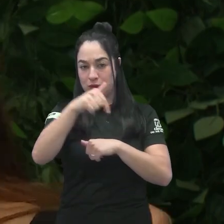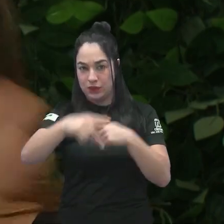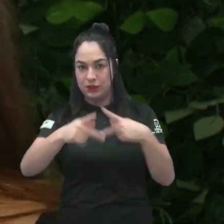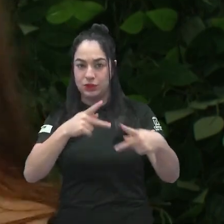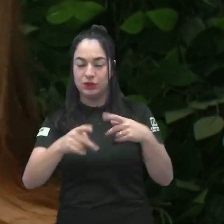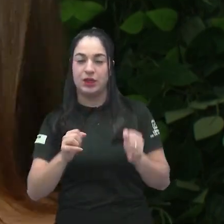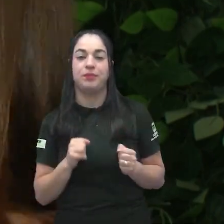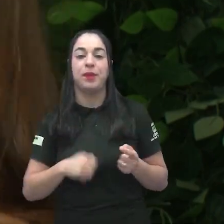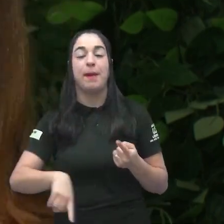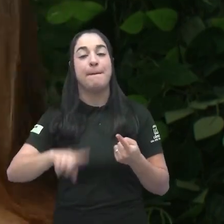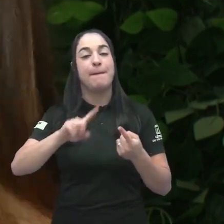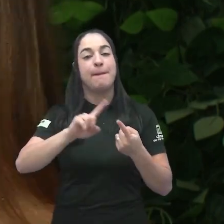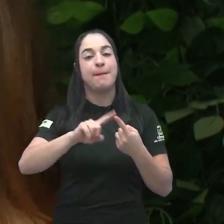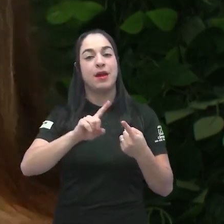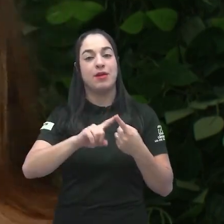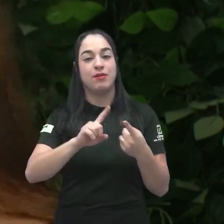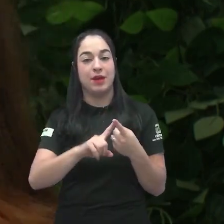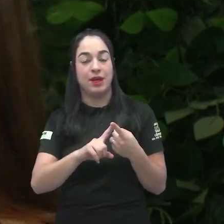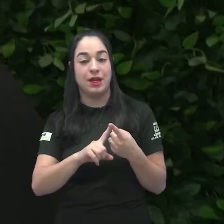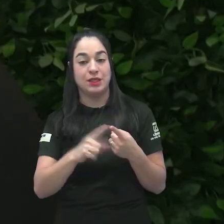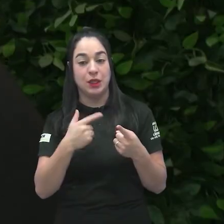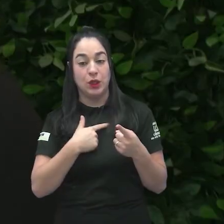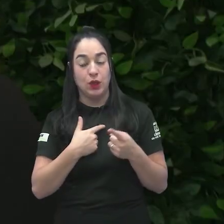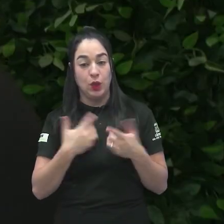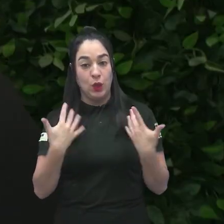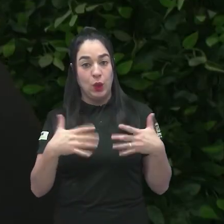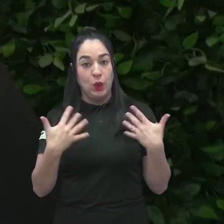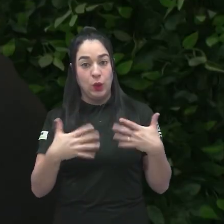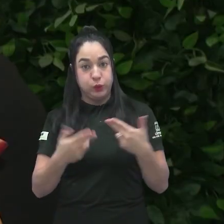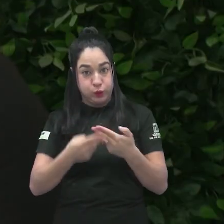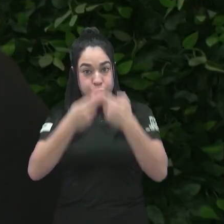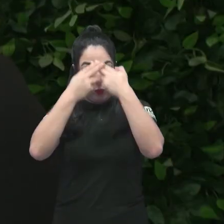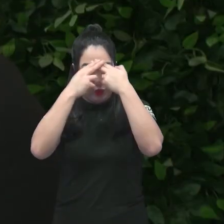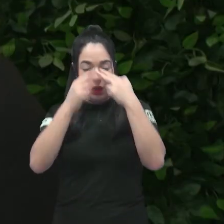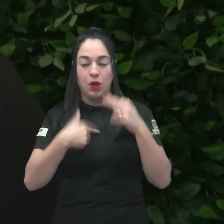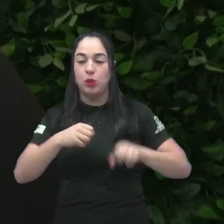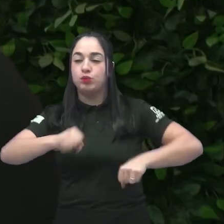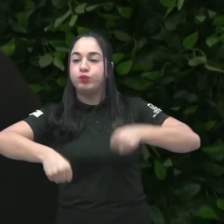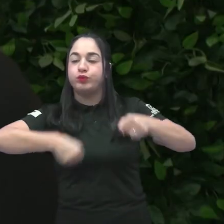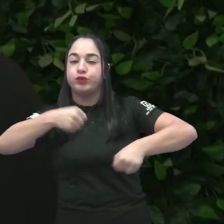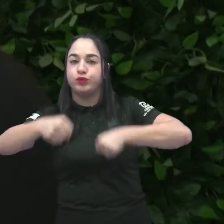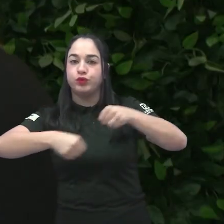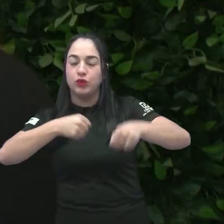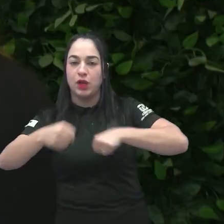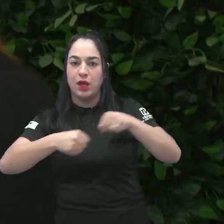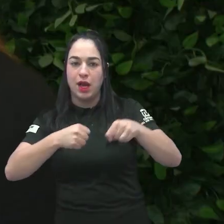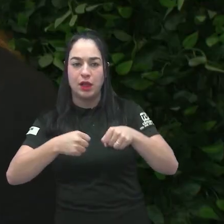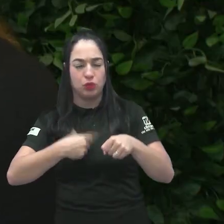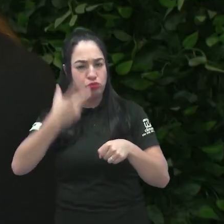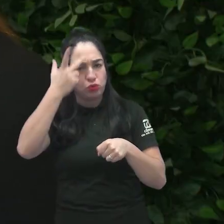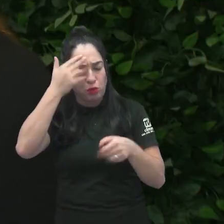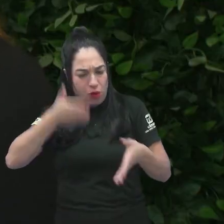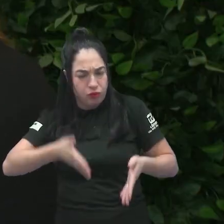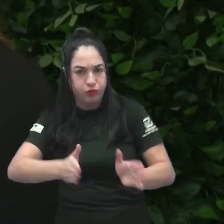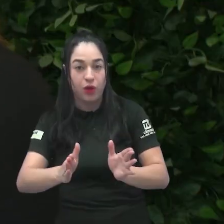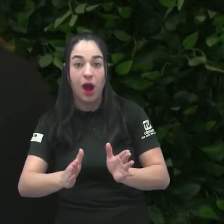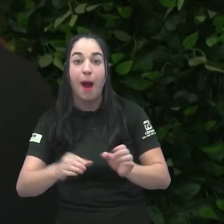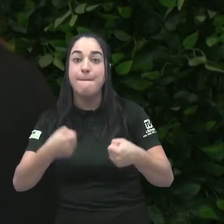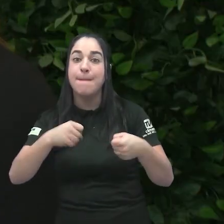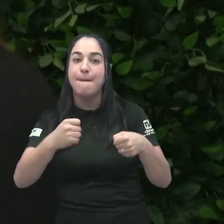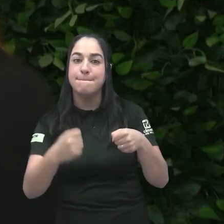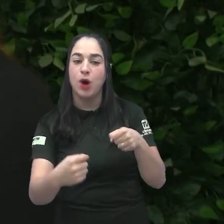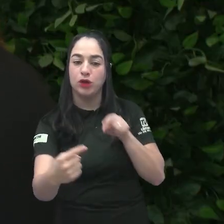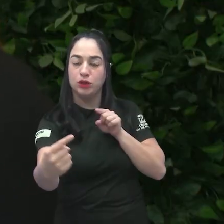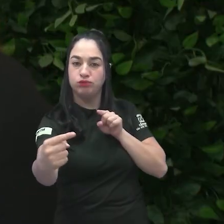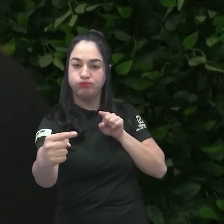3 acidentes nas ruas da cidade. O primeiro acidente, que foi um pouquinho mais traumatizante, foi quando eu estava de bicicleta. Uma moto veio